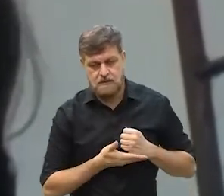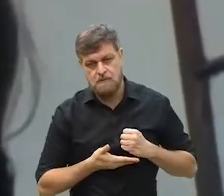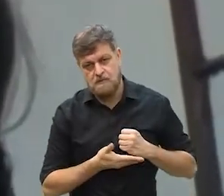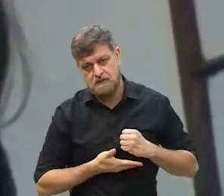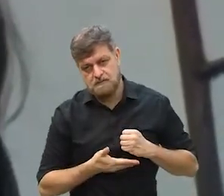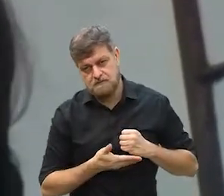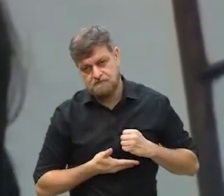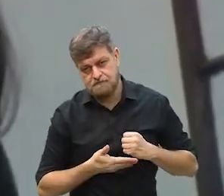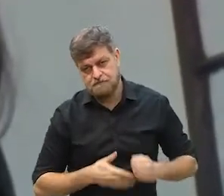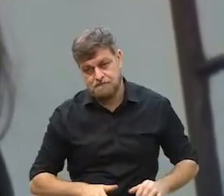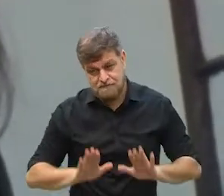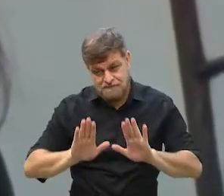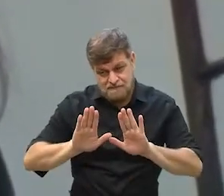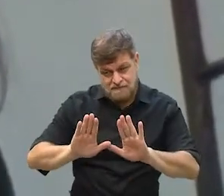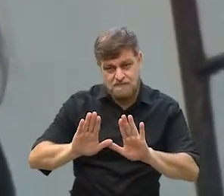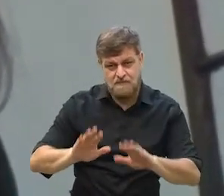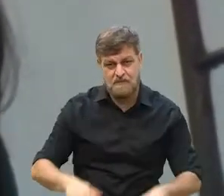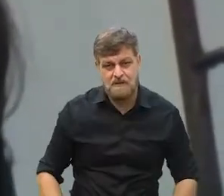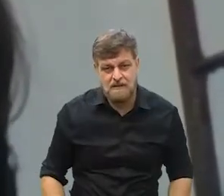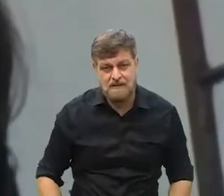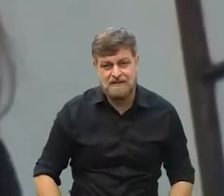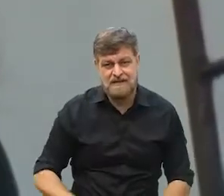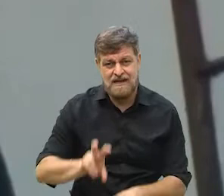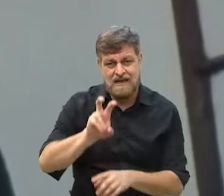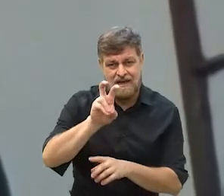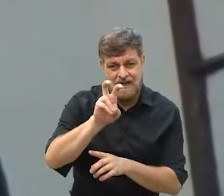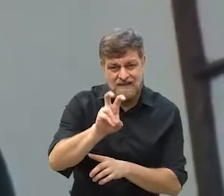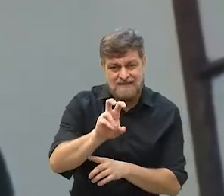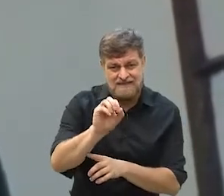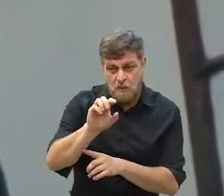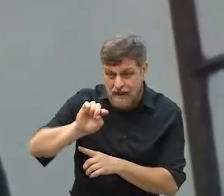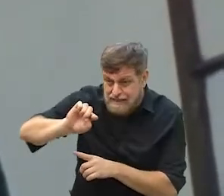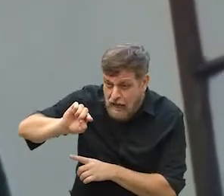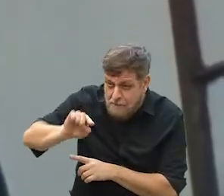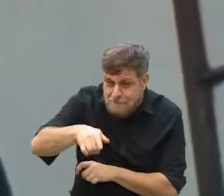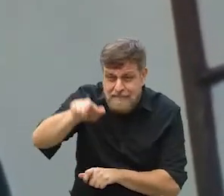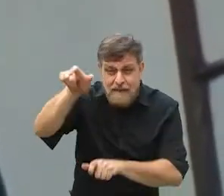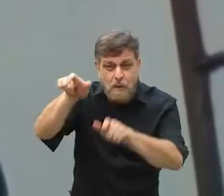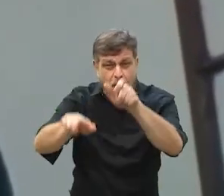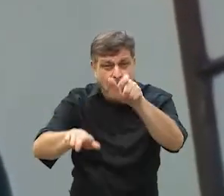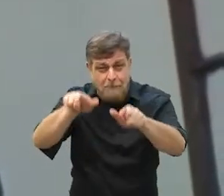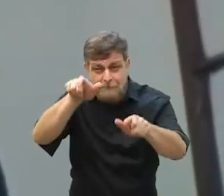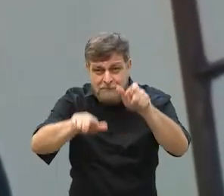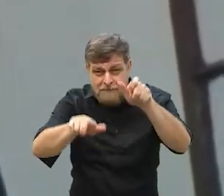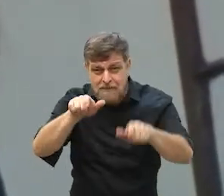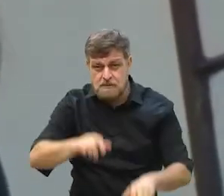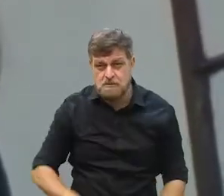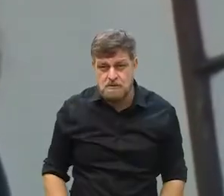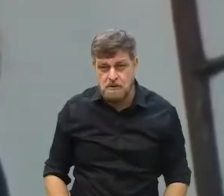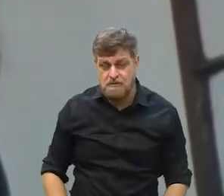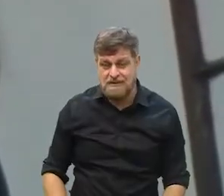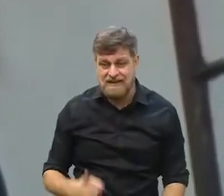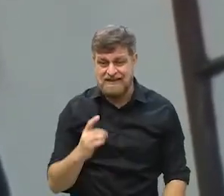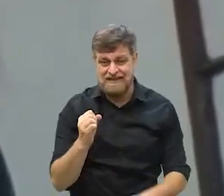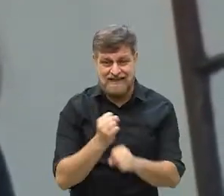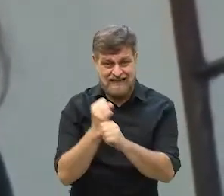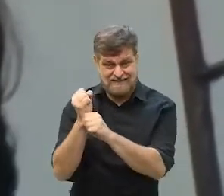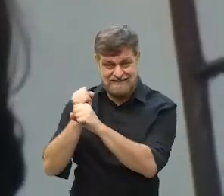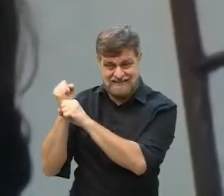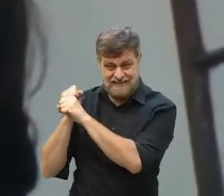mínimos. Mas 50 mil pessoas, na última